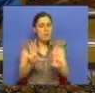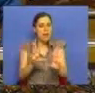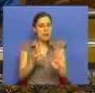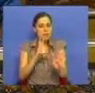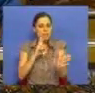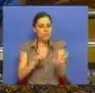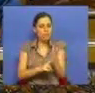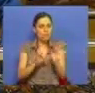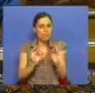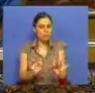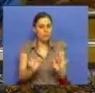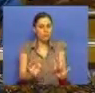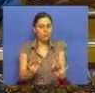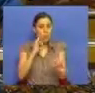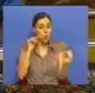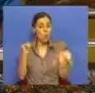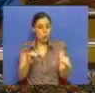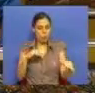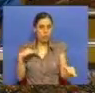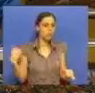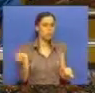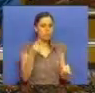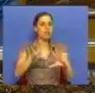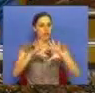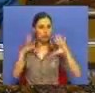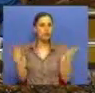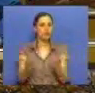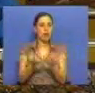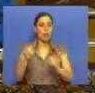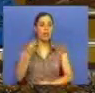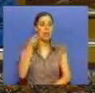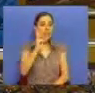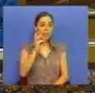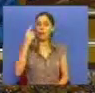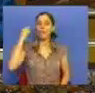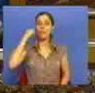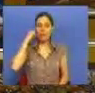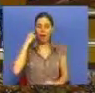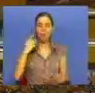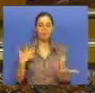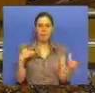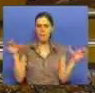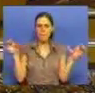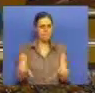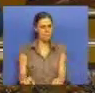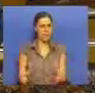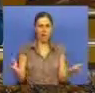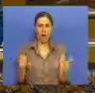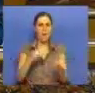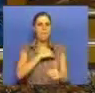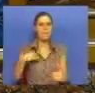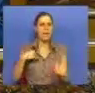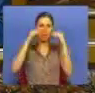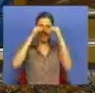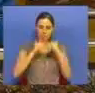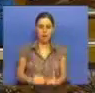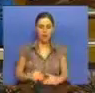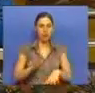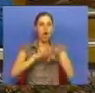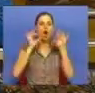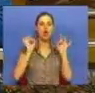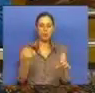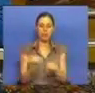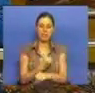disso, apesar de ser um consenso e um reconhecimento generalizado, 3 anos depois nós estamos piores. Temos menos médicos nos hospitais